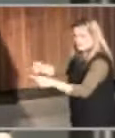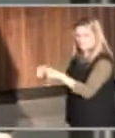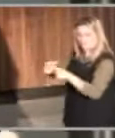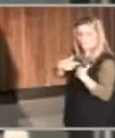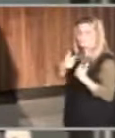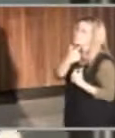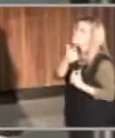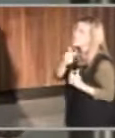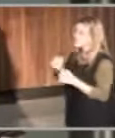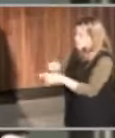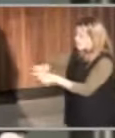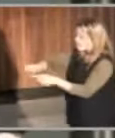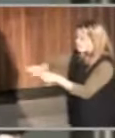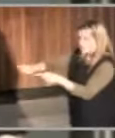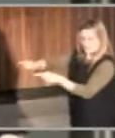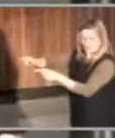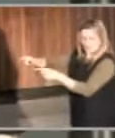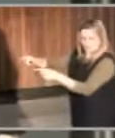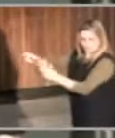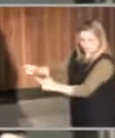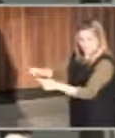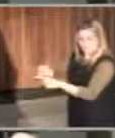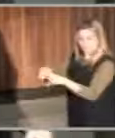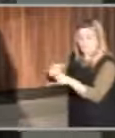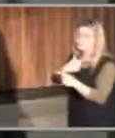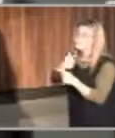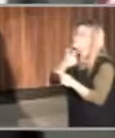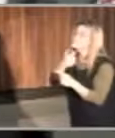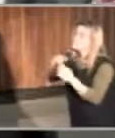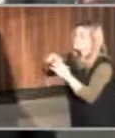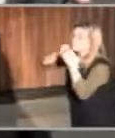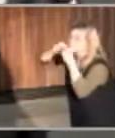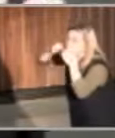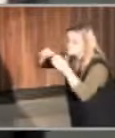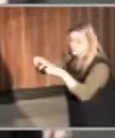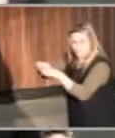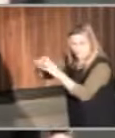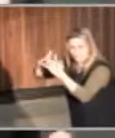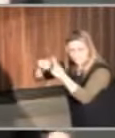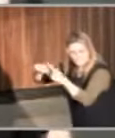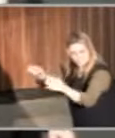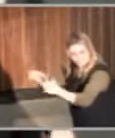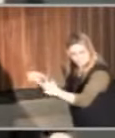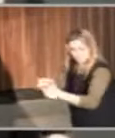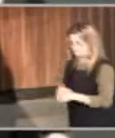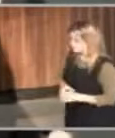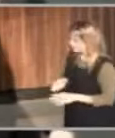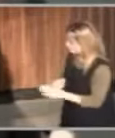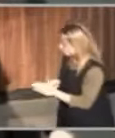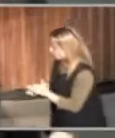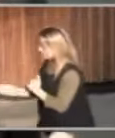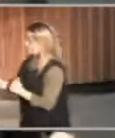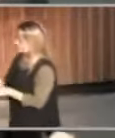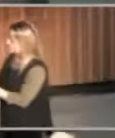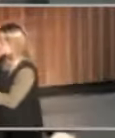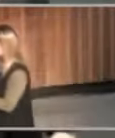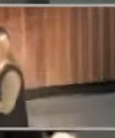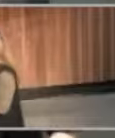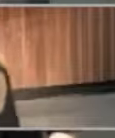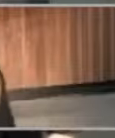e para pagar sabe como é a gente fazia? distribuía cofrinho na casa dos irmãos falava do projeto e no dia do